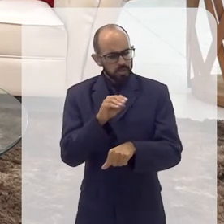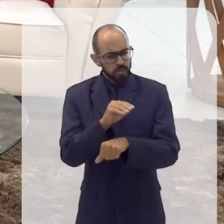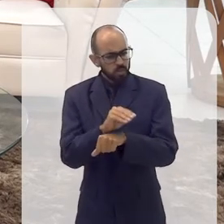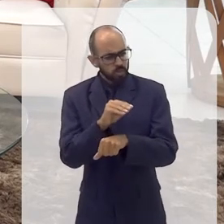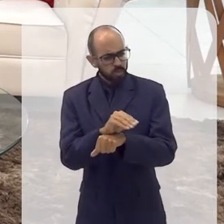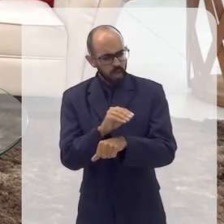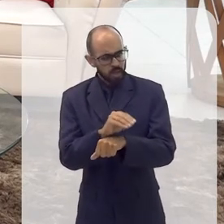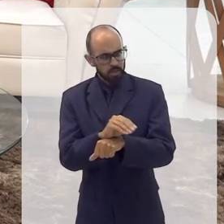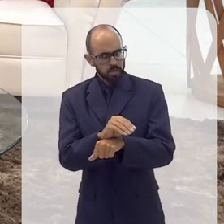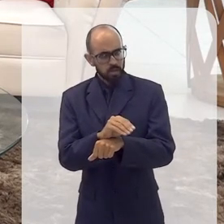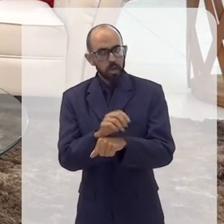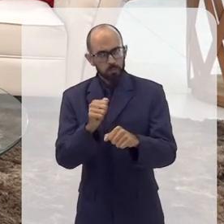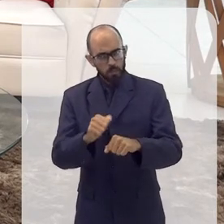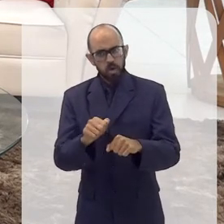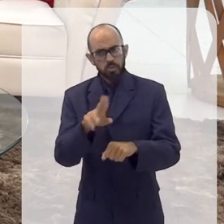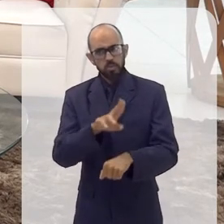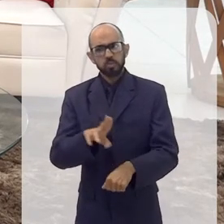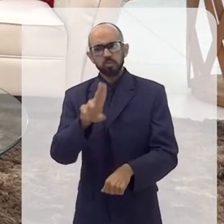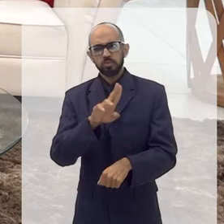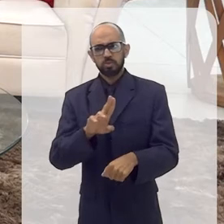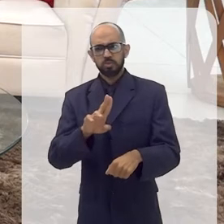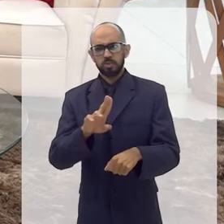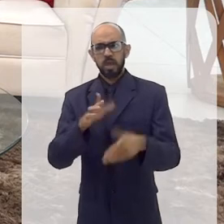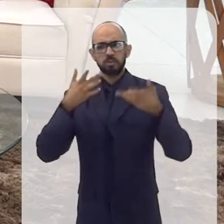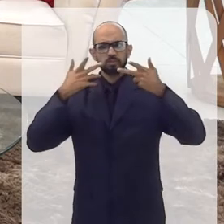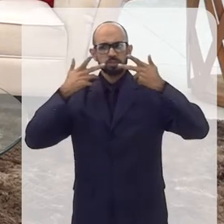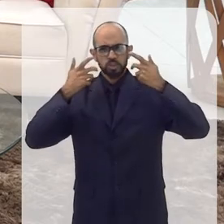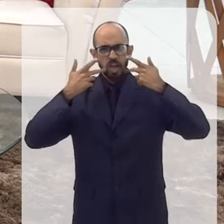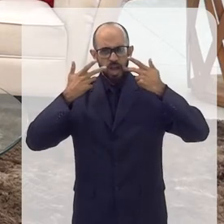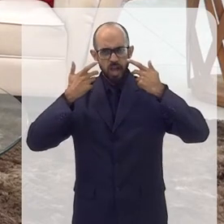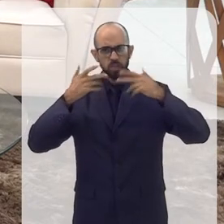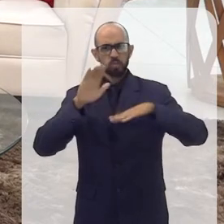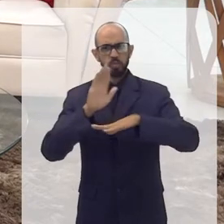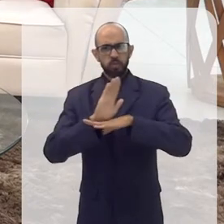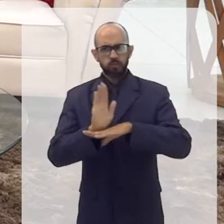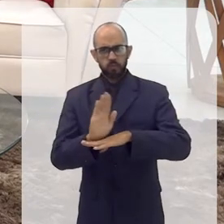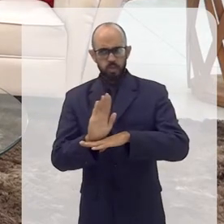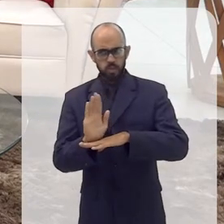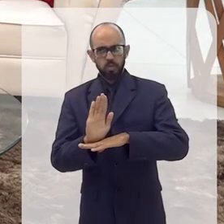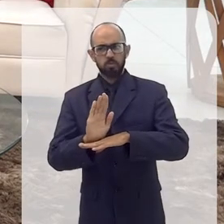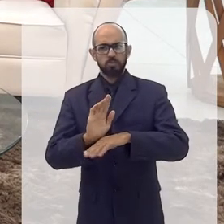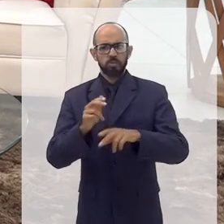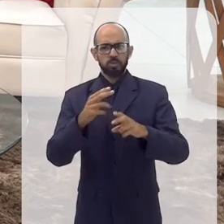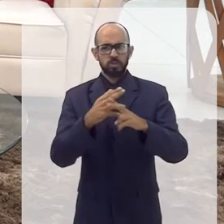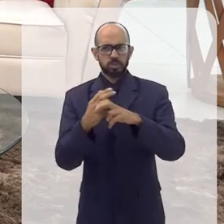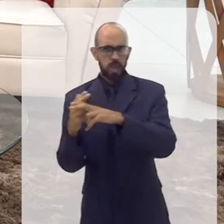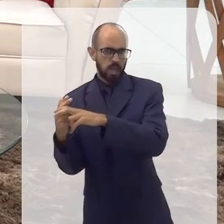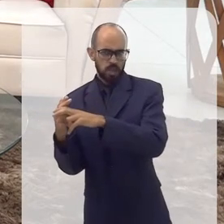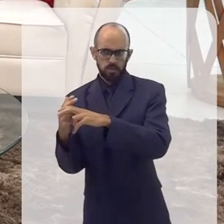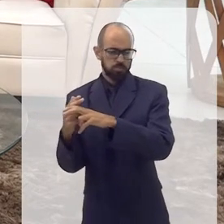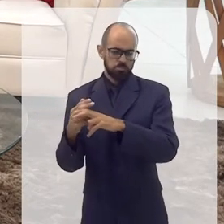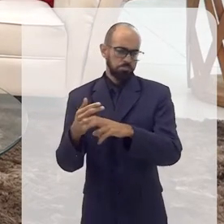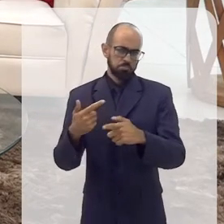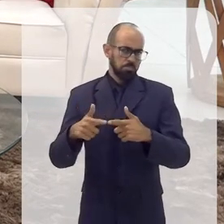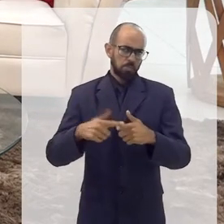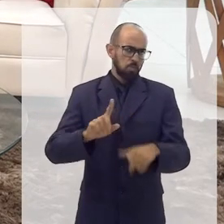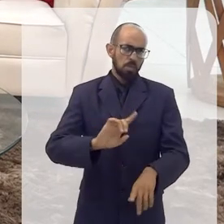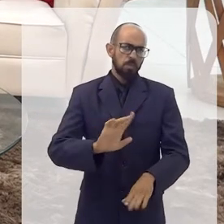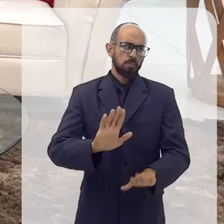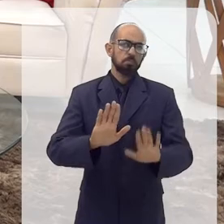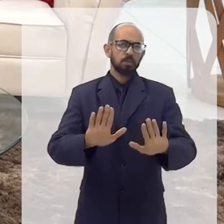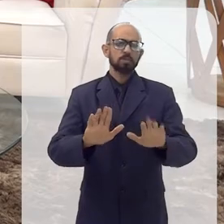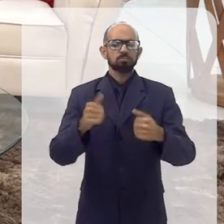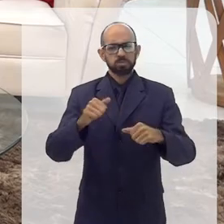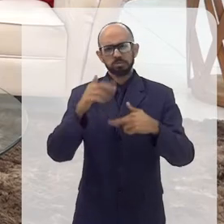ser preservada. Ela pode ser retratada em teatro, ou em filmes, ou em séries de televisão, sem problema